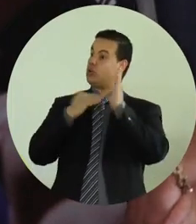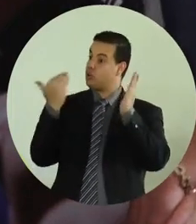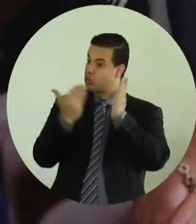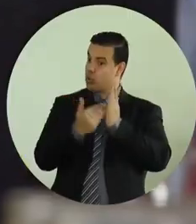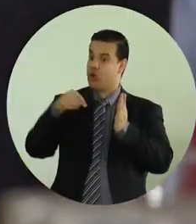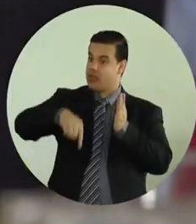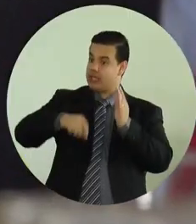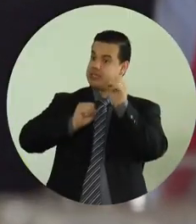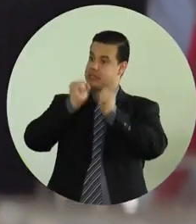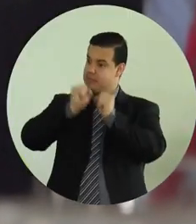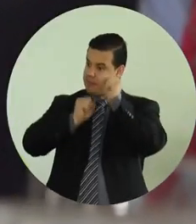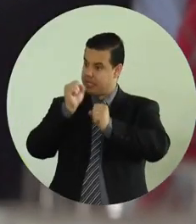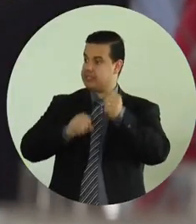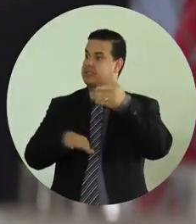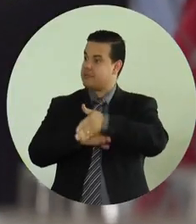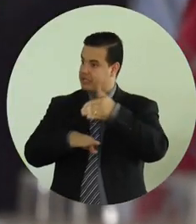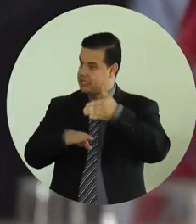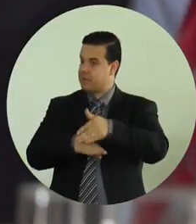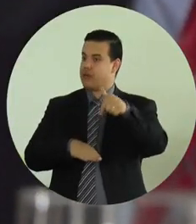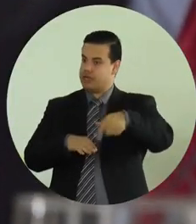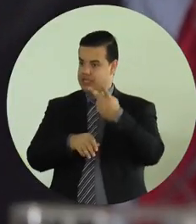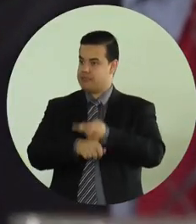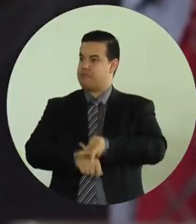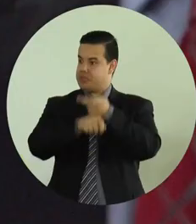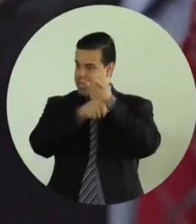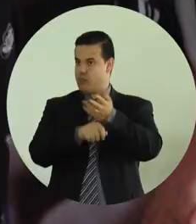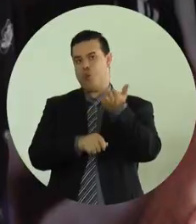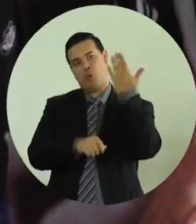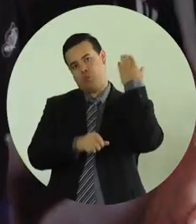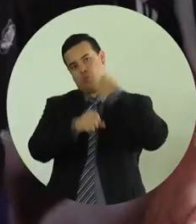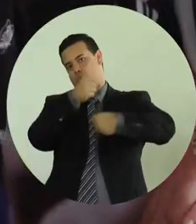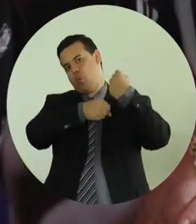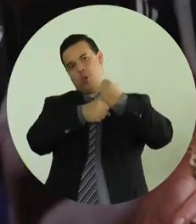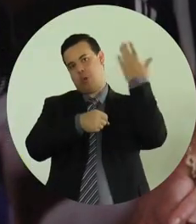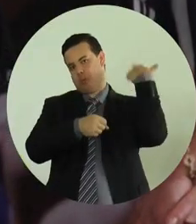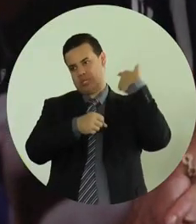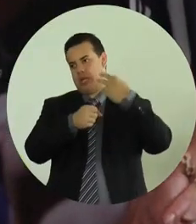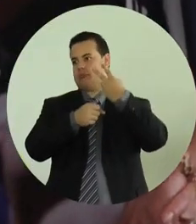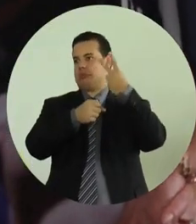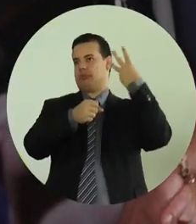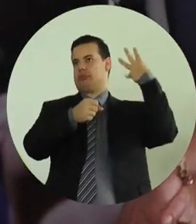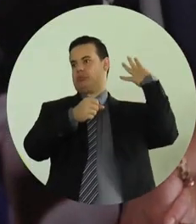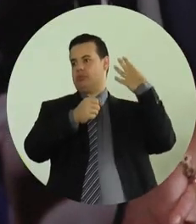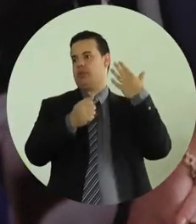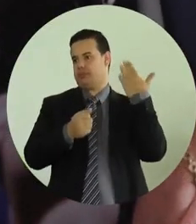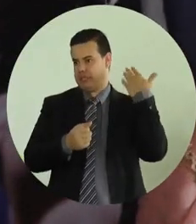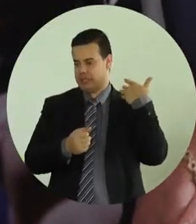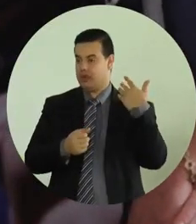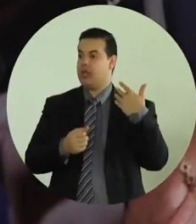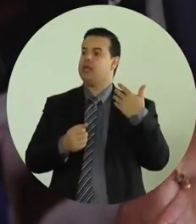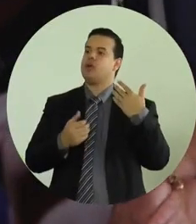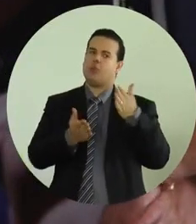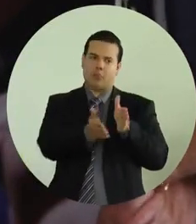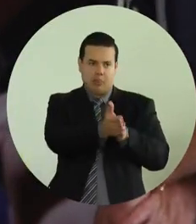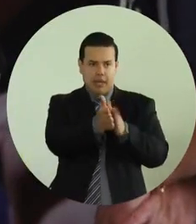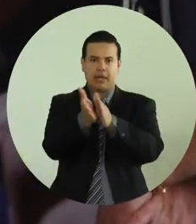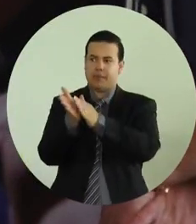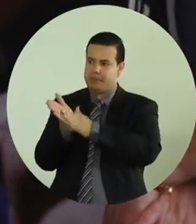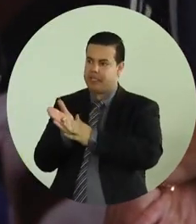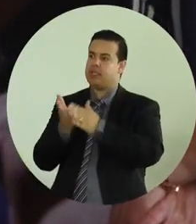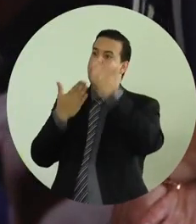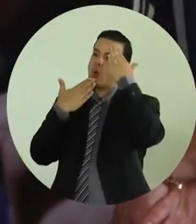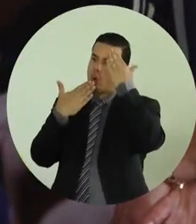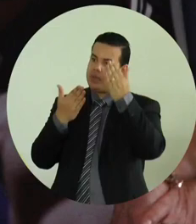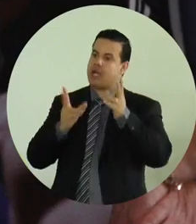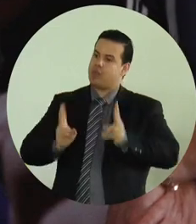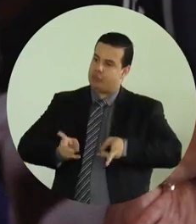participaram desta edição e de todas as outras, meus parabéns e o meu muito obrigada por continuar trabalhando e